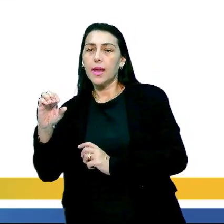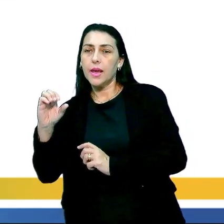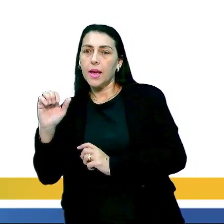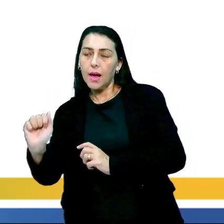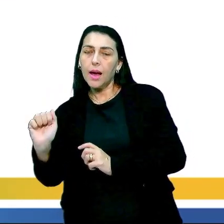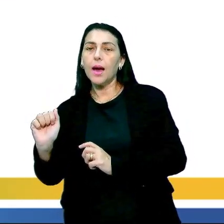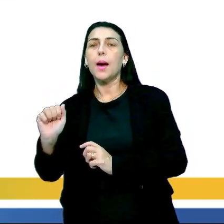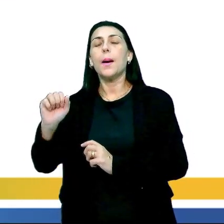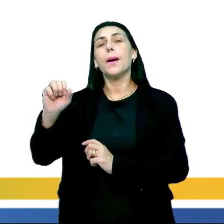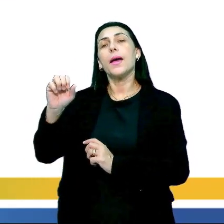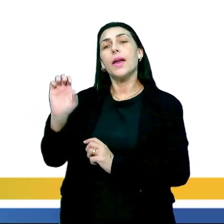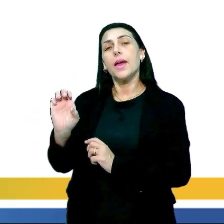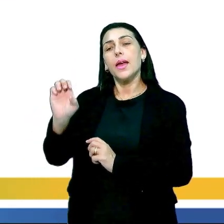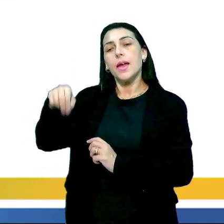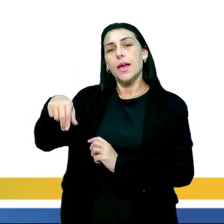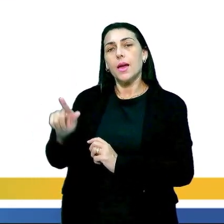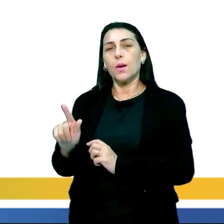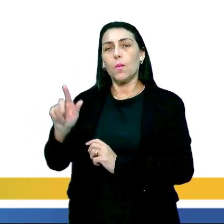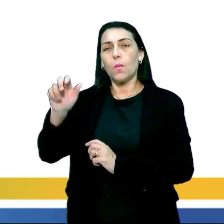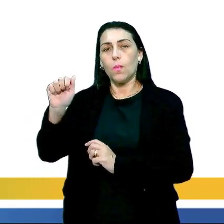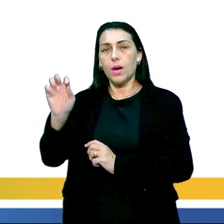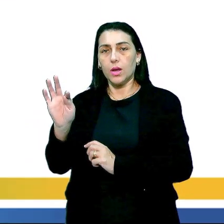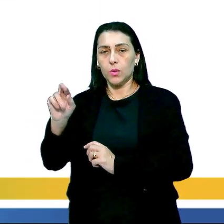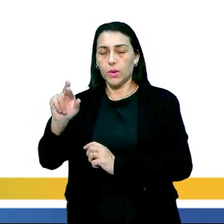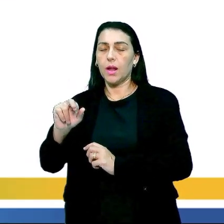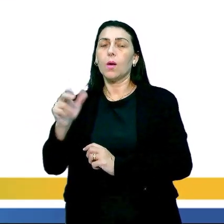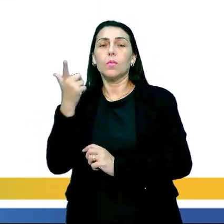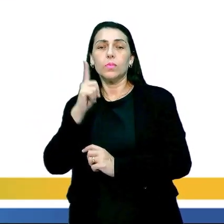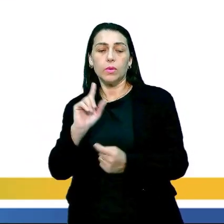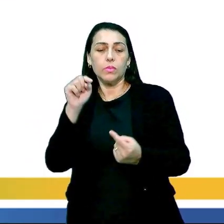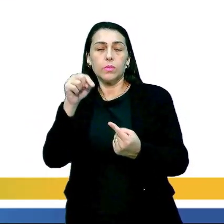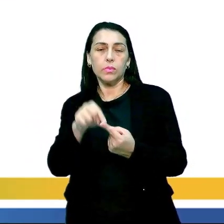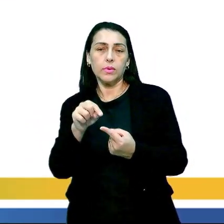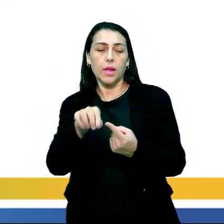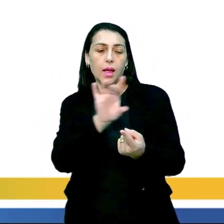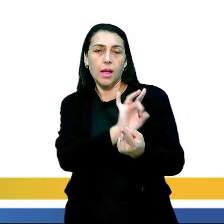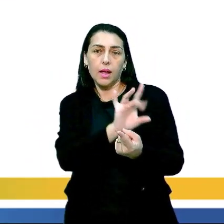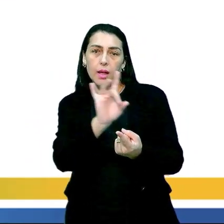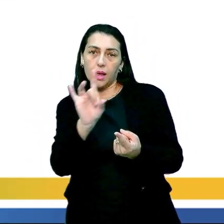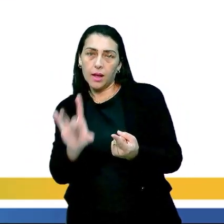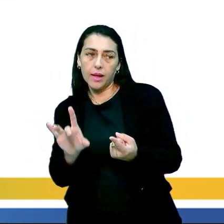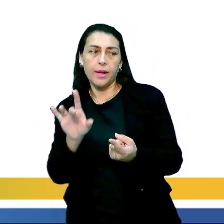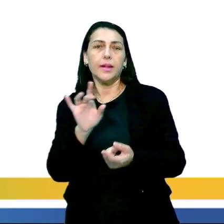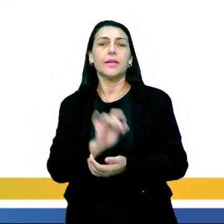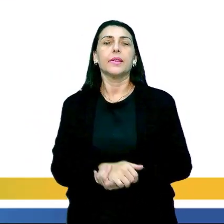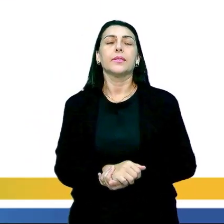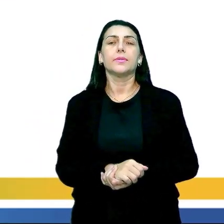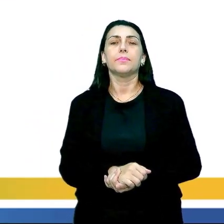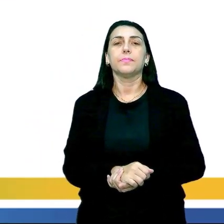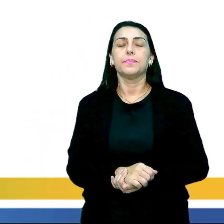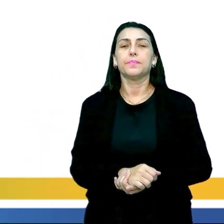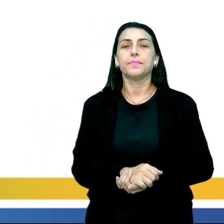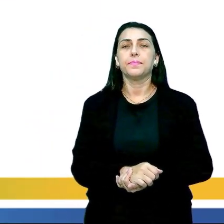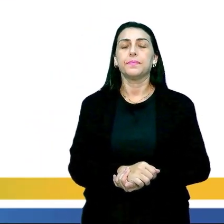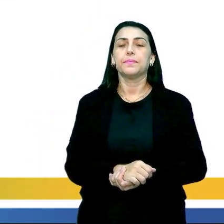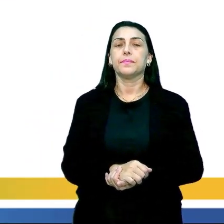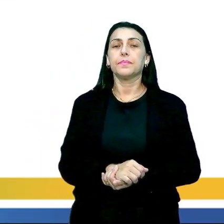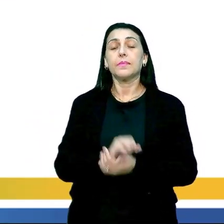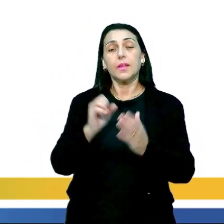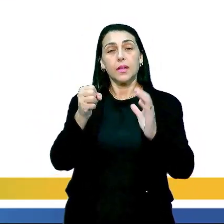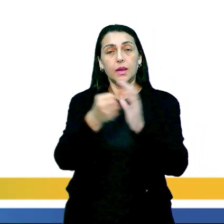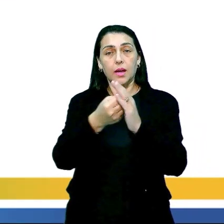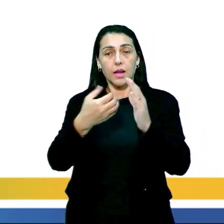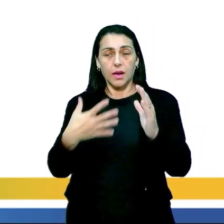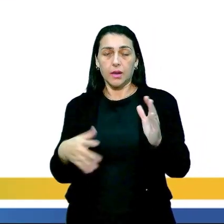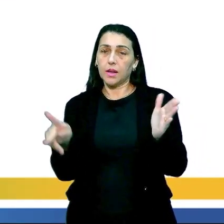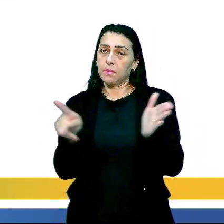massa equatorial continental, e cada uma atinge, por exemplo, cada uma, como eu disse, ela recebe